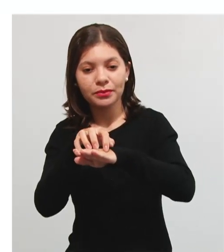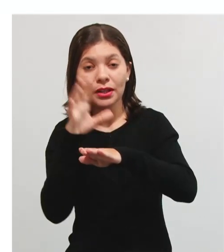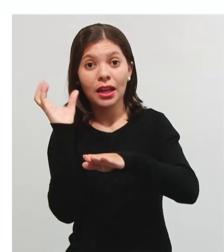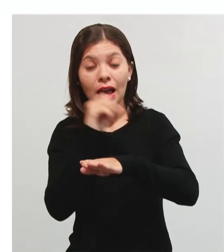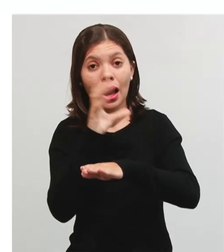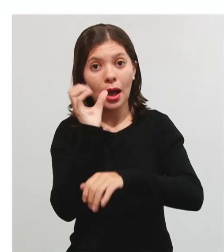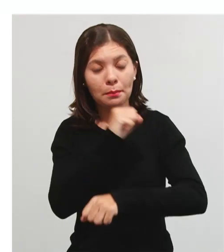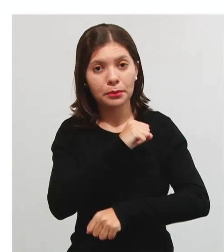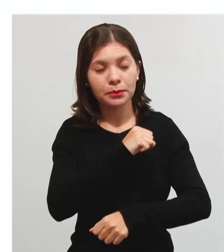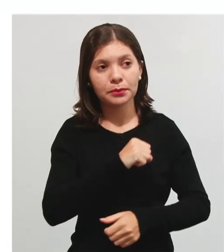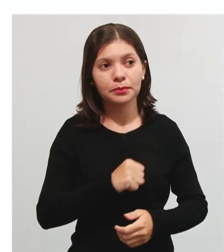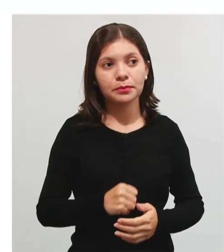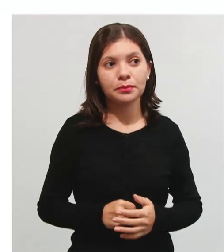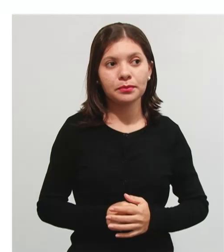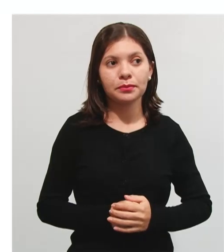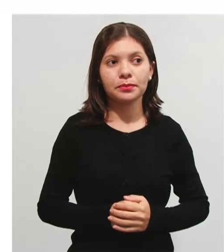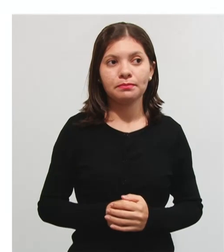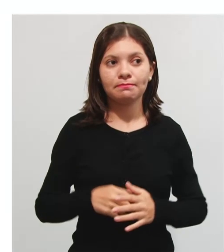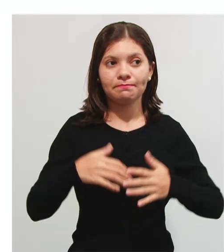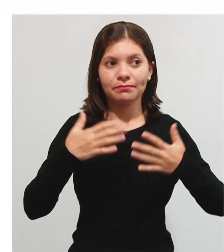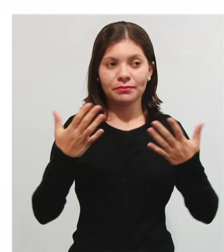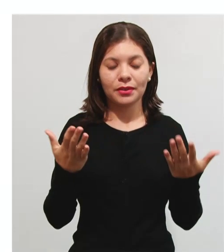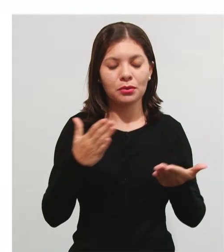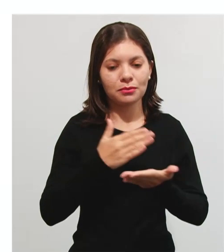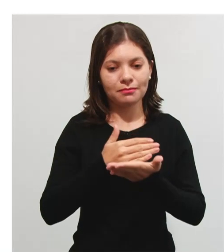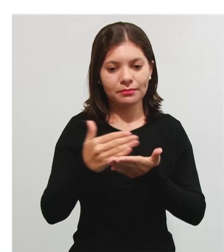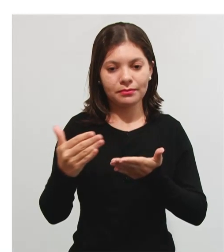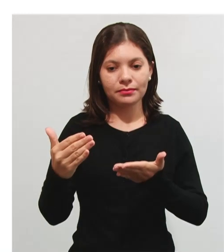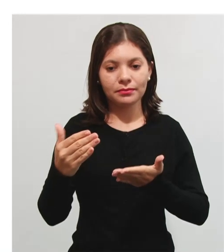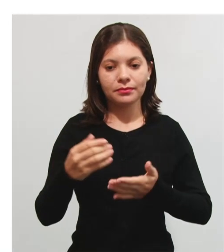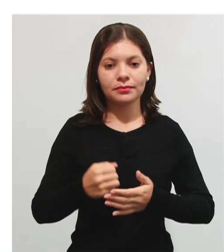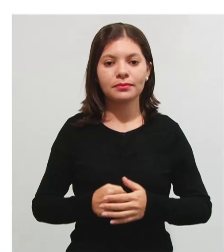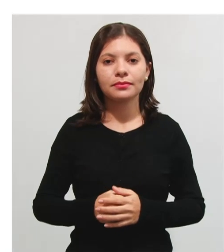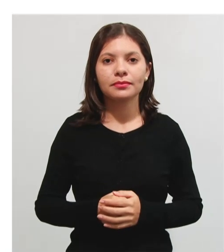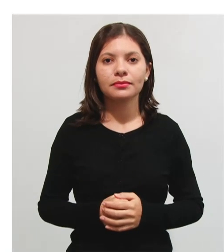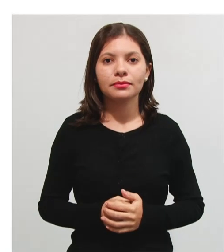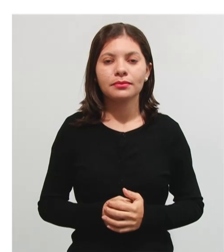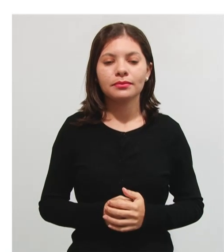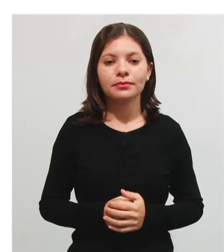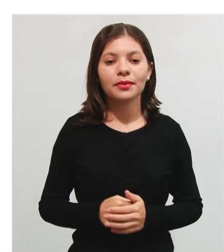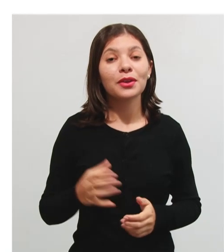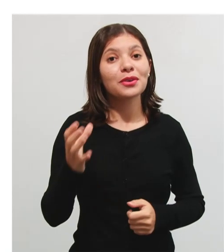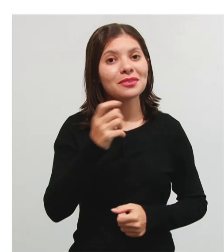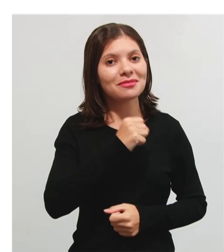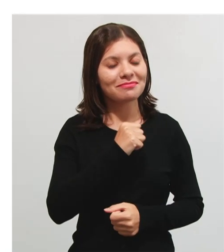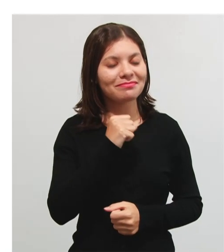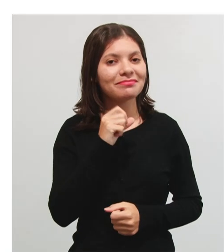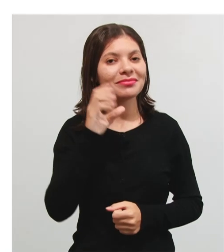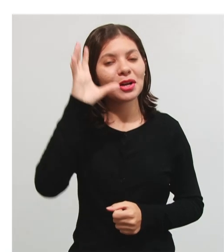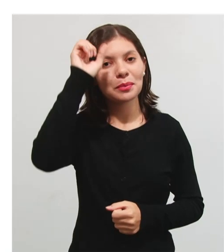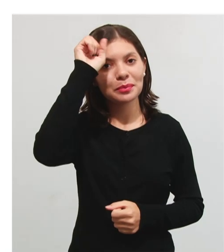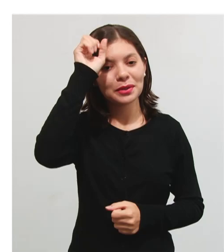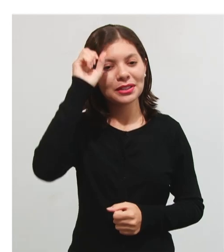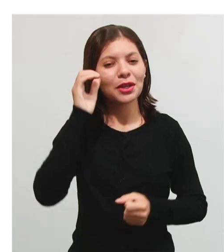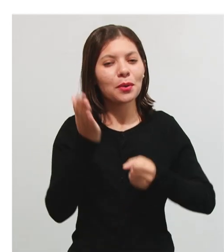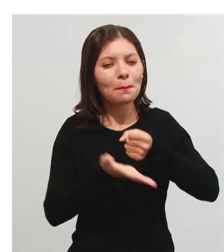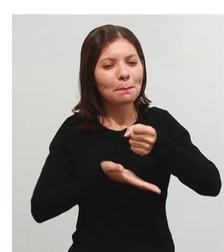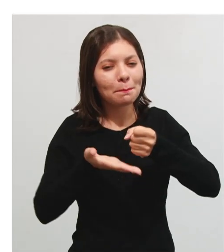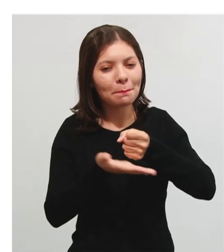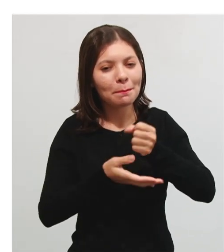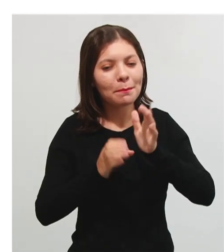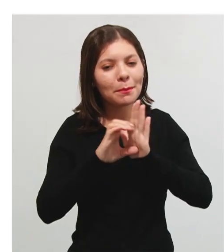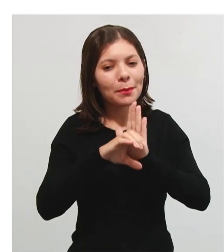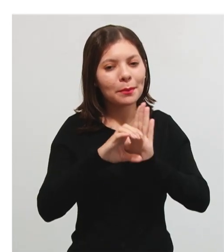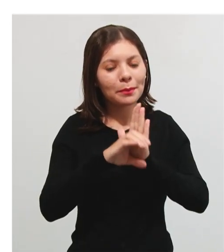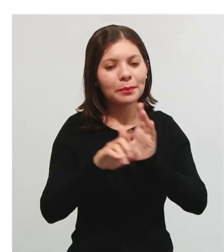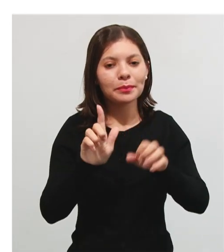urgência. Então, vamos continuar. Vamos aprender agora um pouquinho dos conceitos básicos de gestão